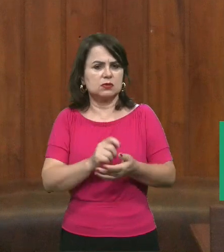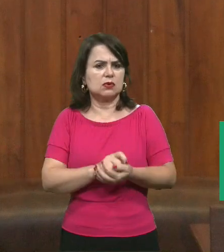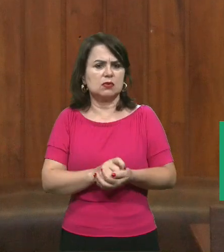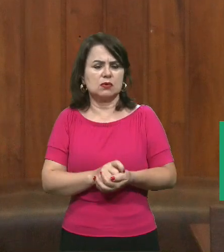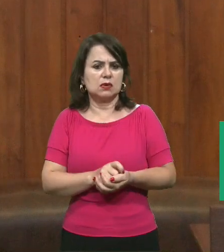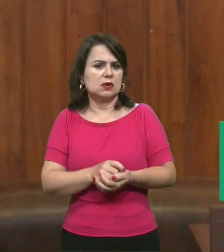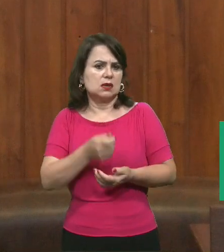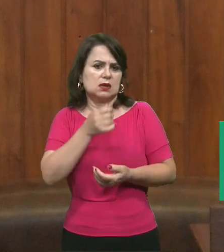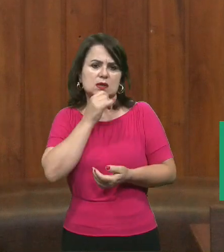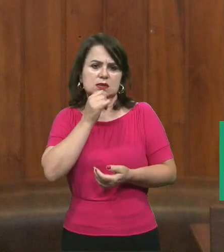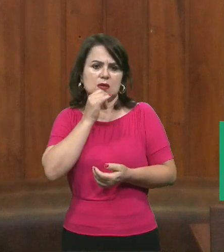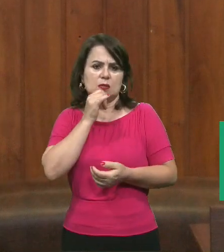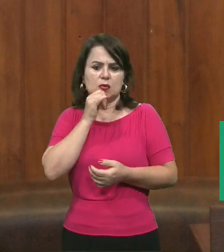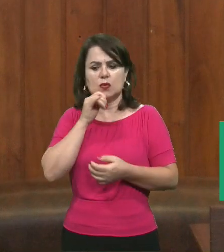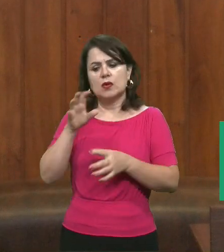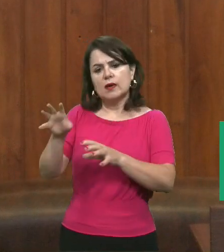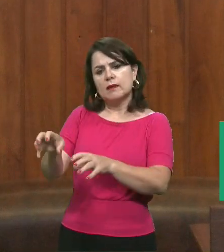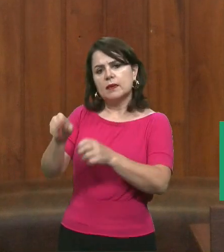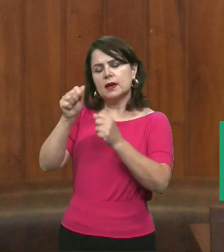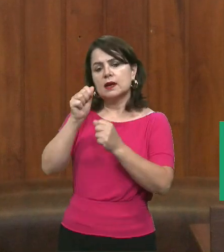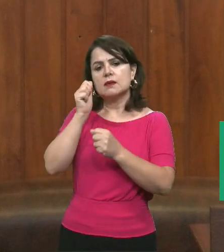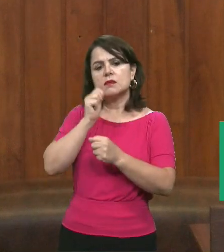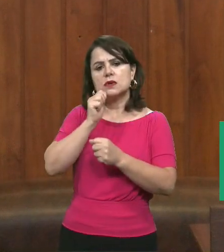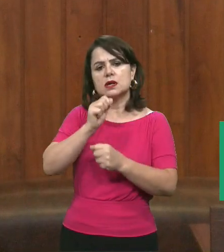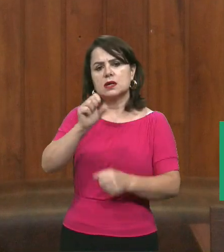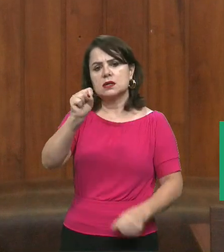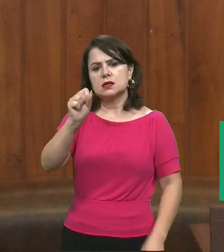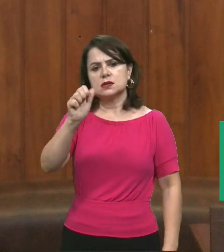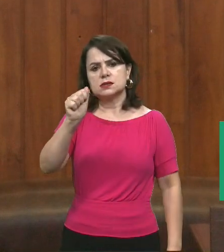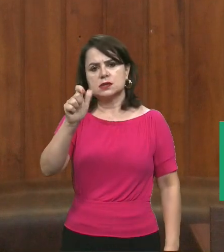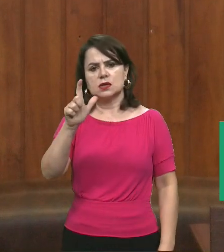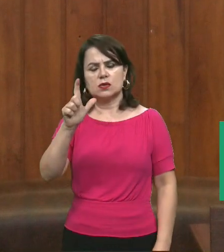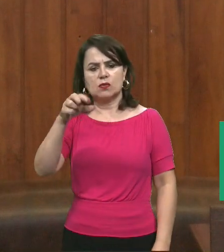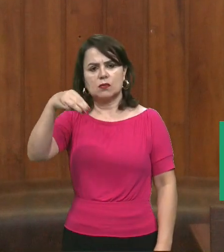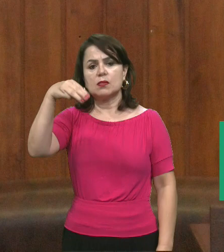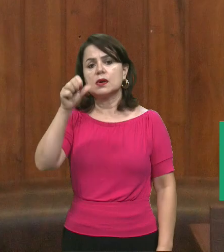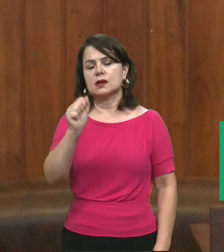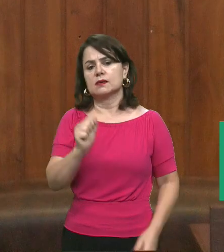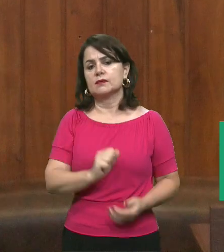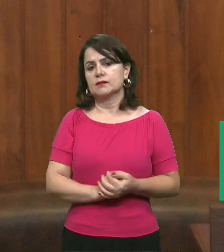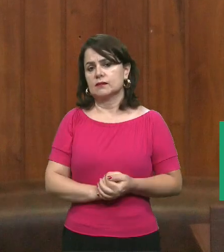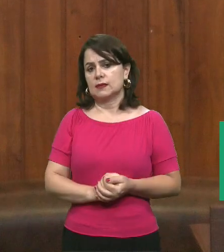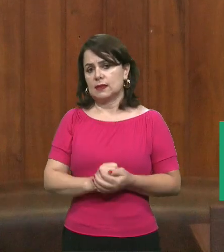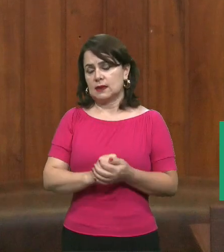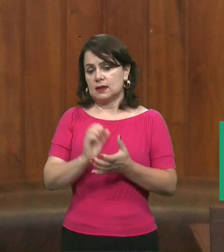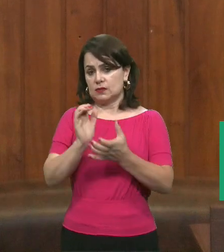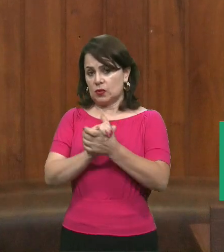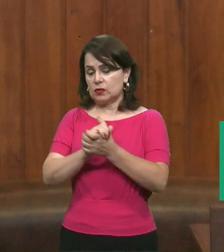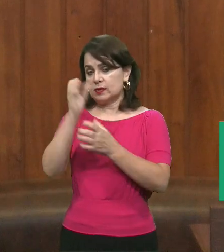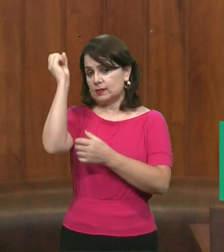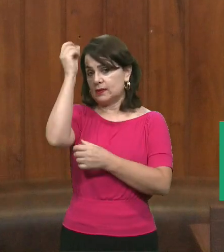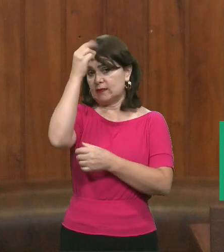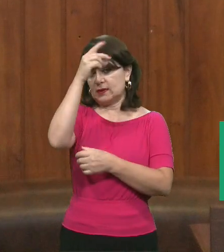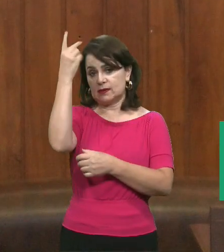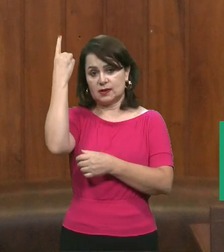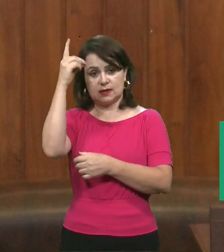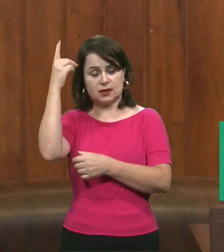Selma, a primeira-dama, que já está prendendo as traquinagens do marido também, e vai para as periferias